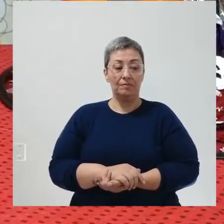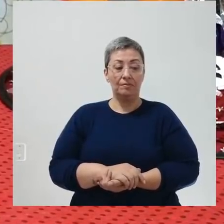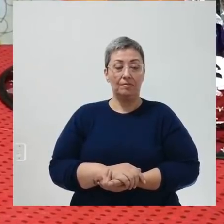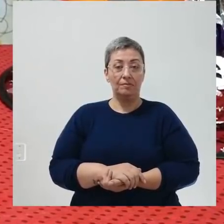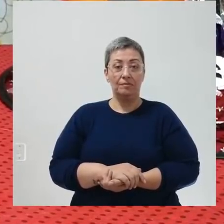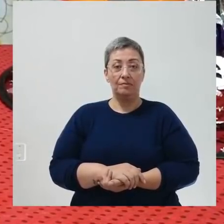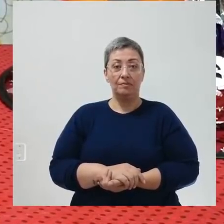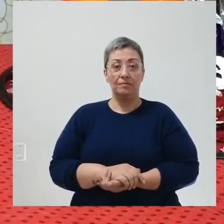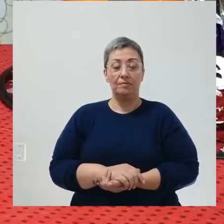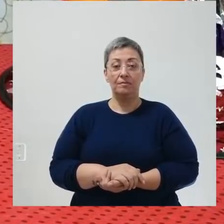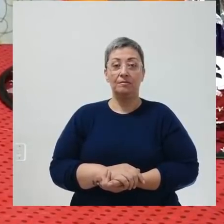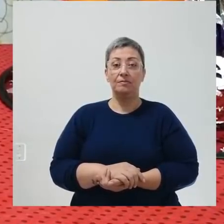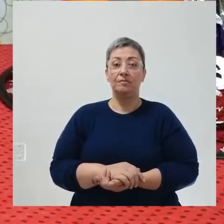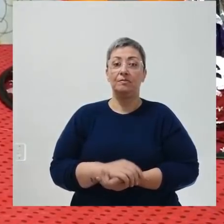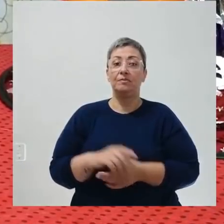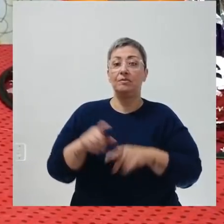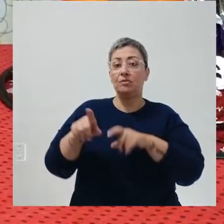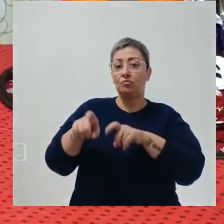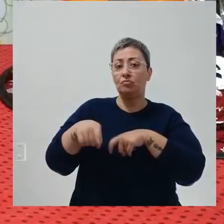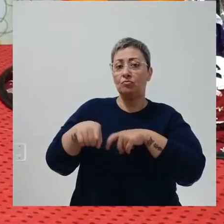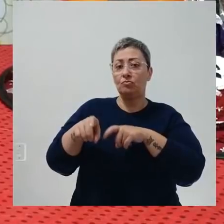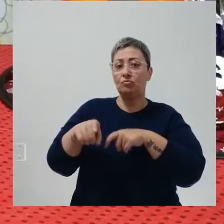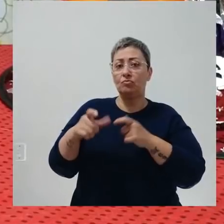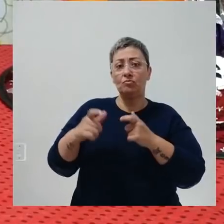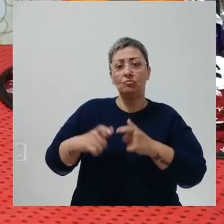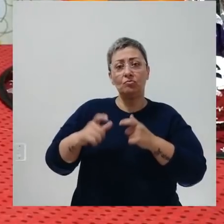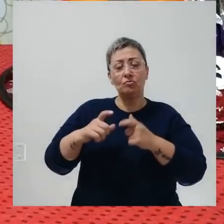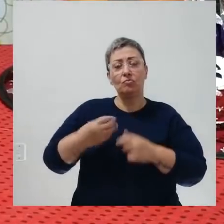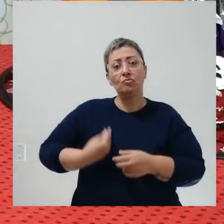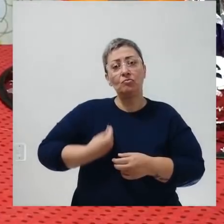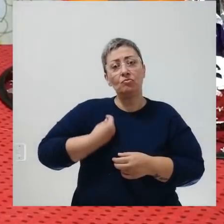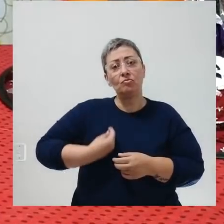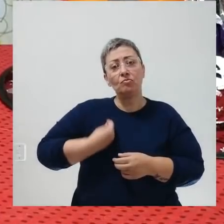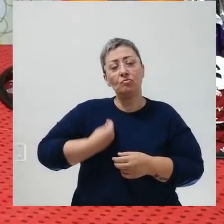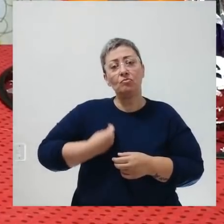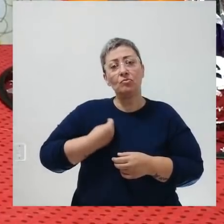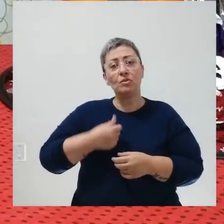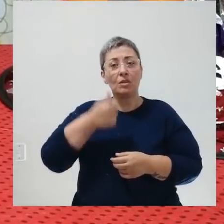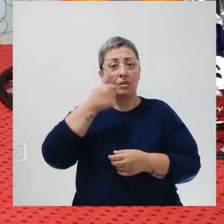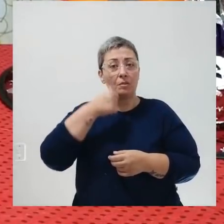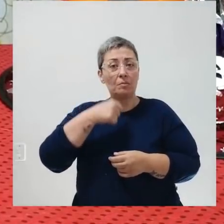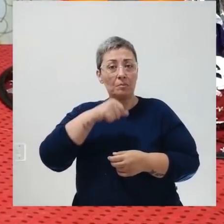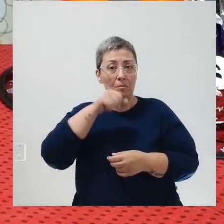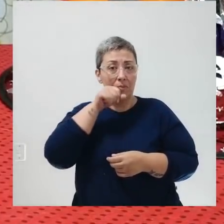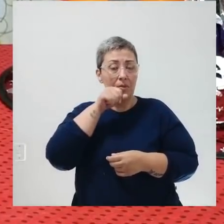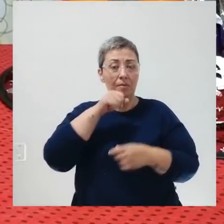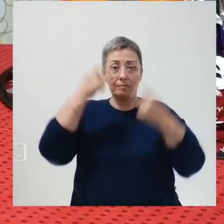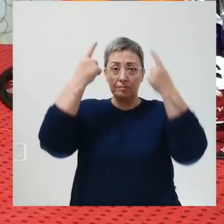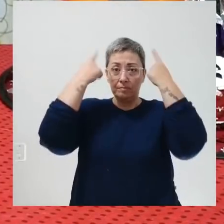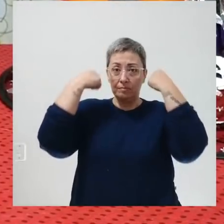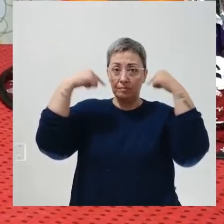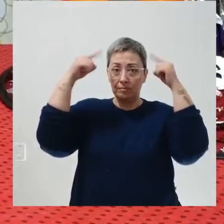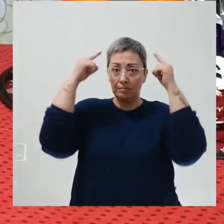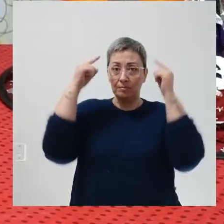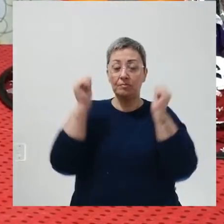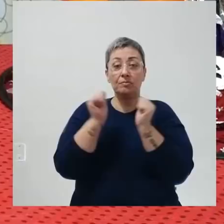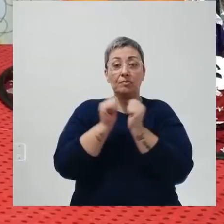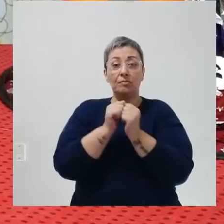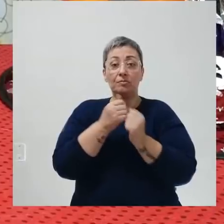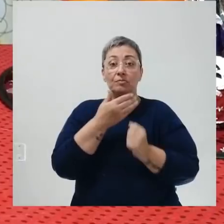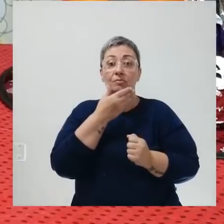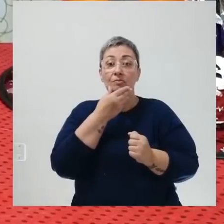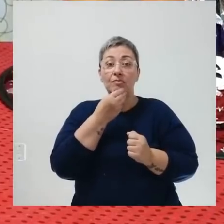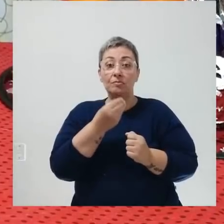vez uma fazenda onde vivia a mamãe cordeiro e o seu